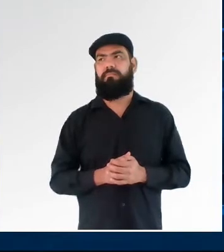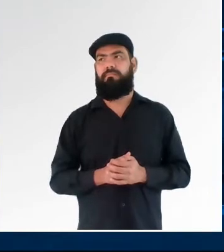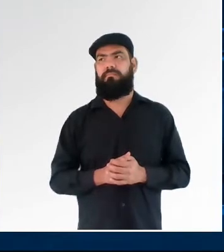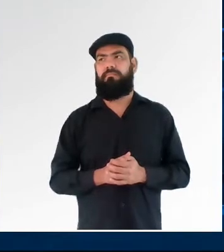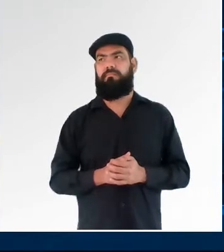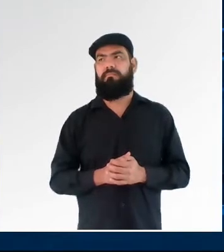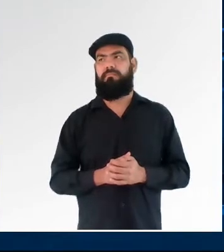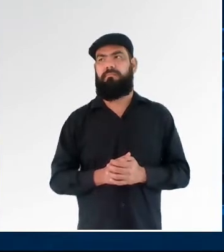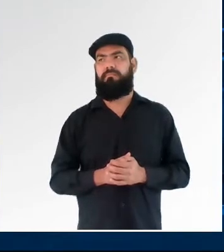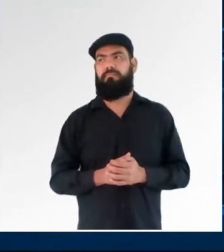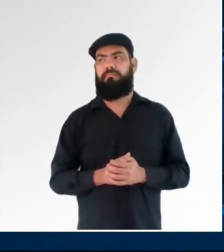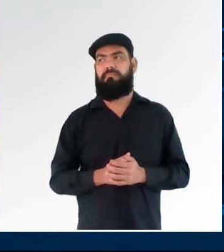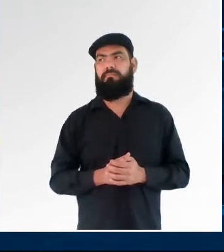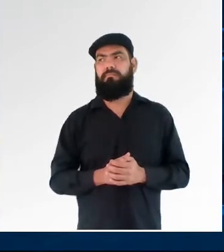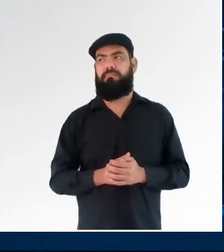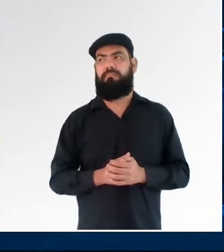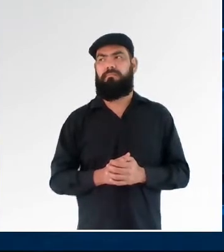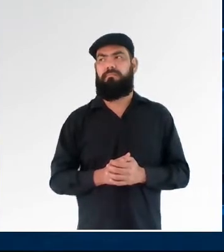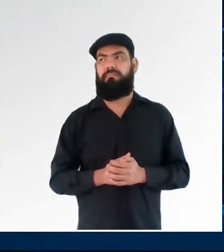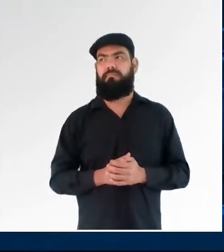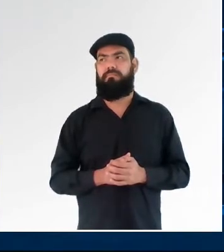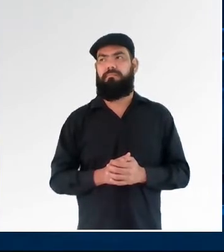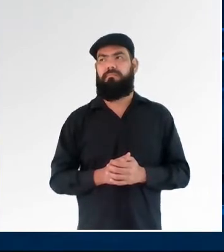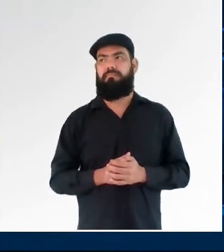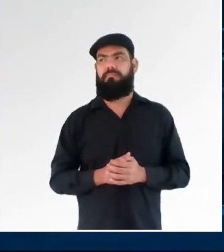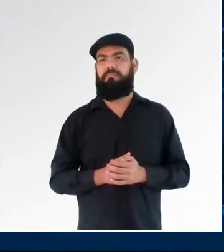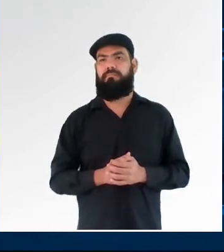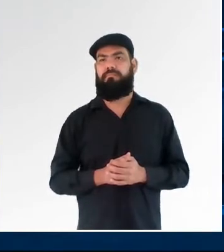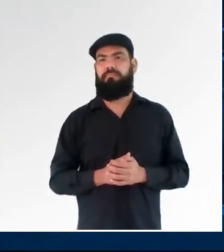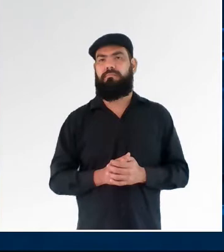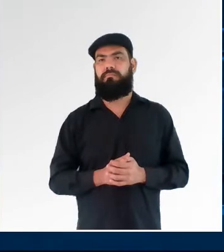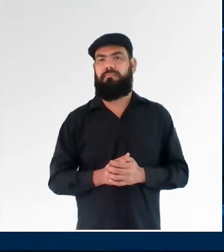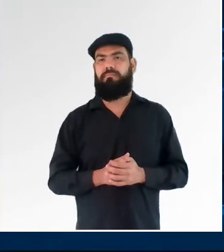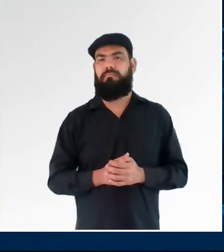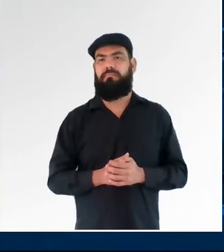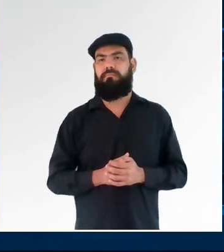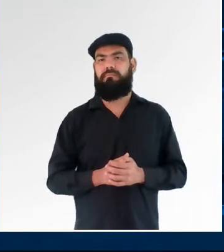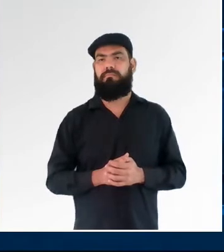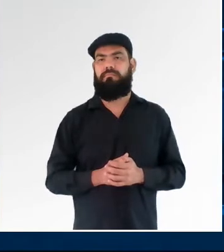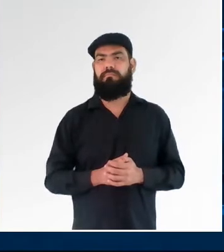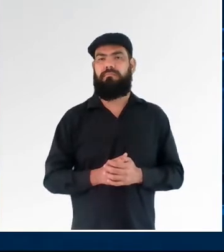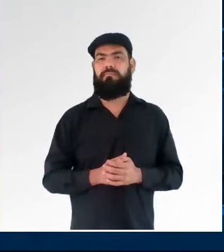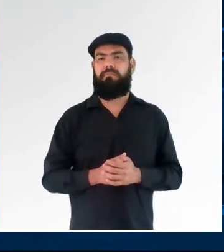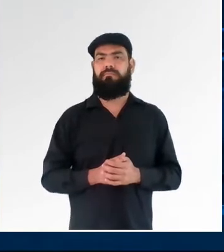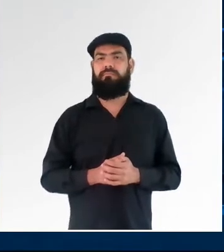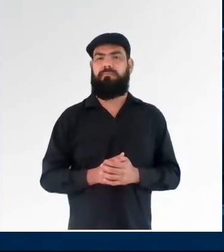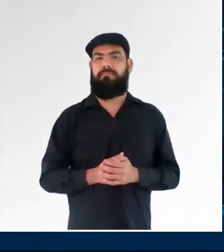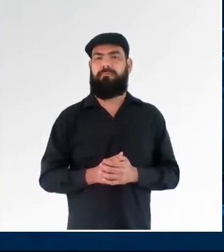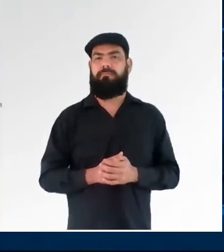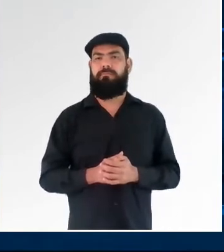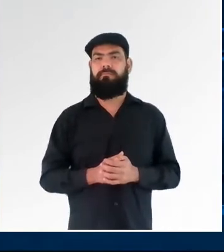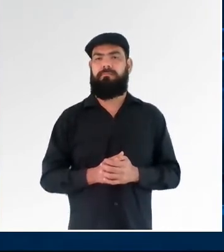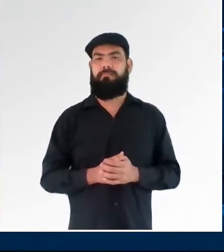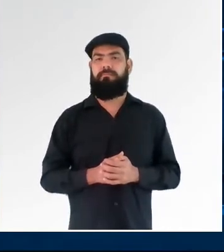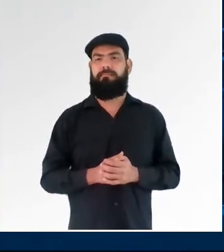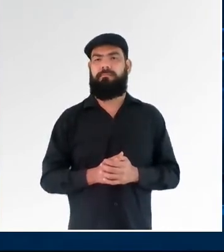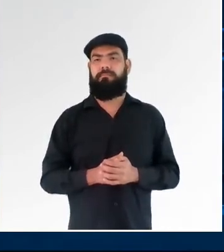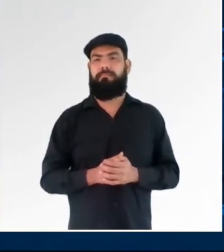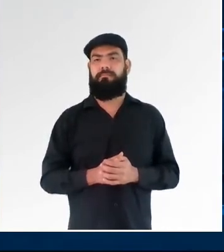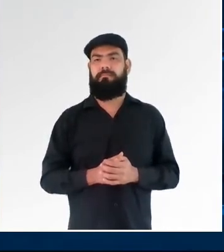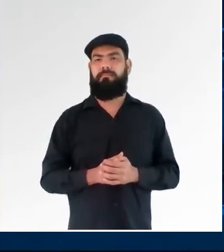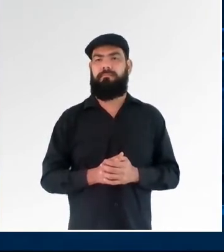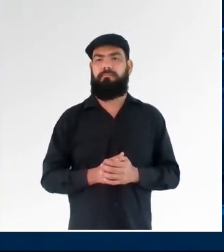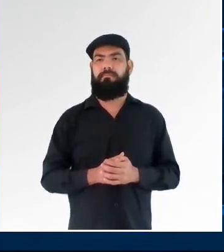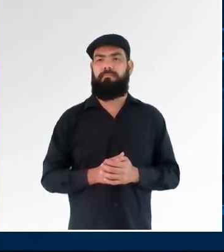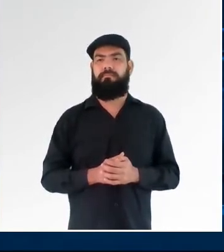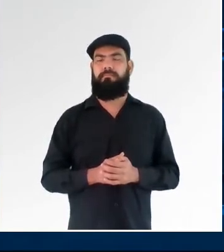dos países da qual passou após fugir do convento, fixar residência na Argentina e ganhar uma bolsa para estudar arte com André